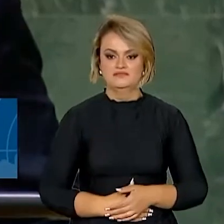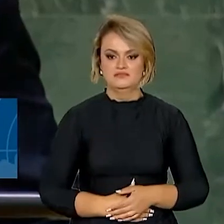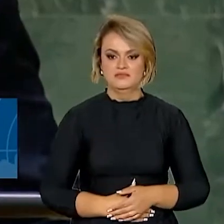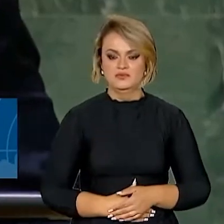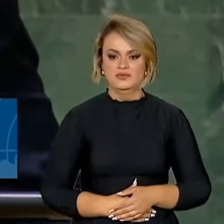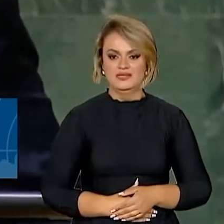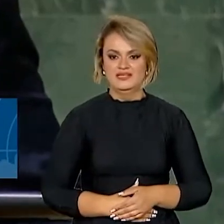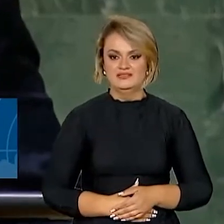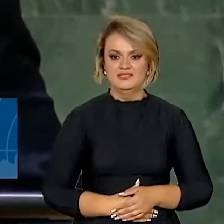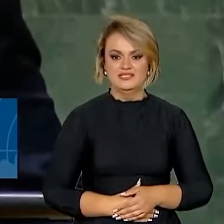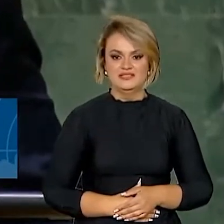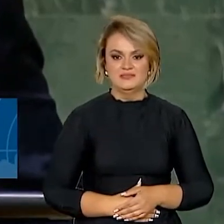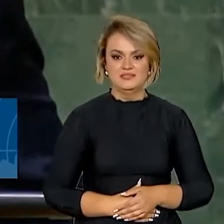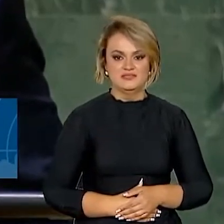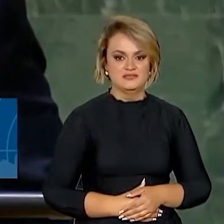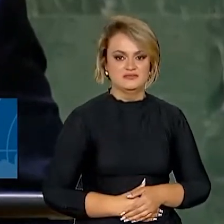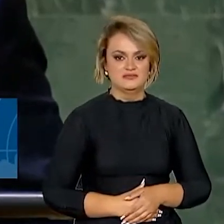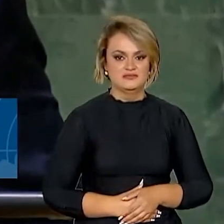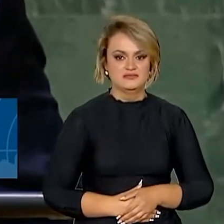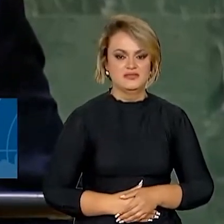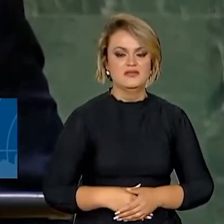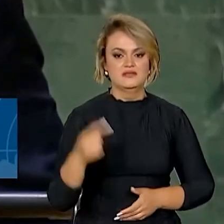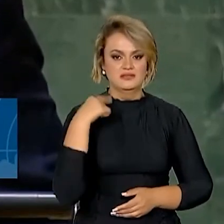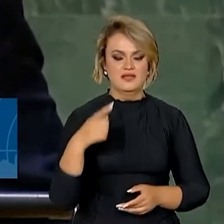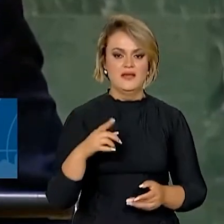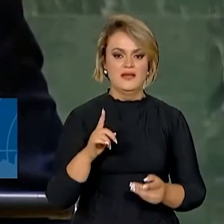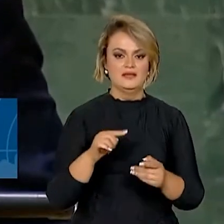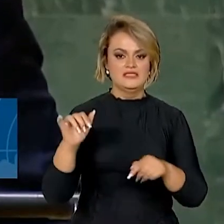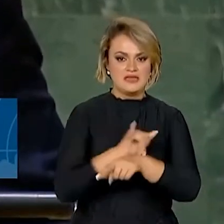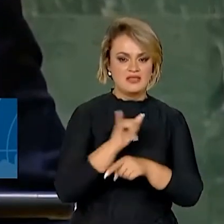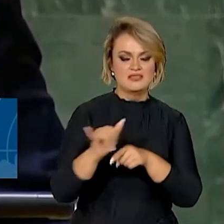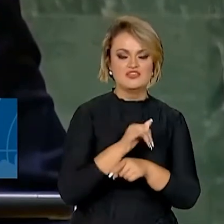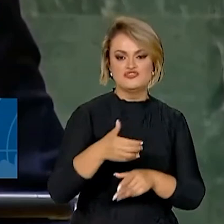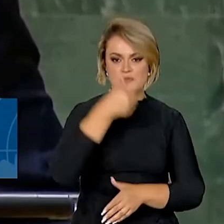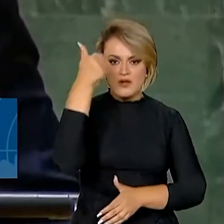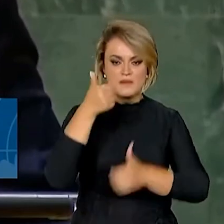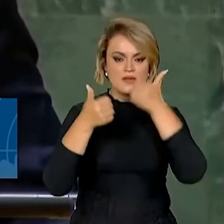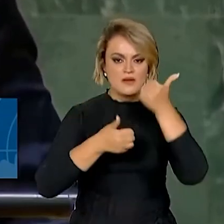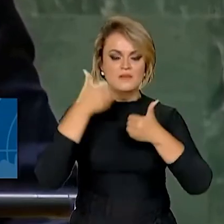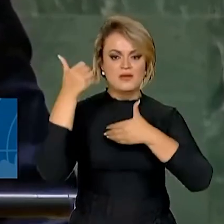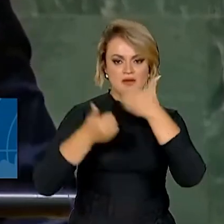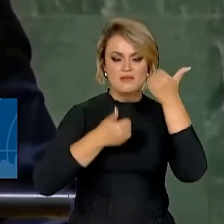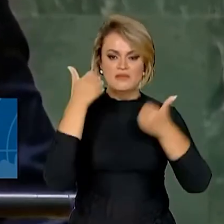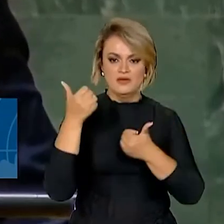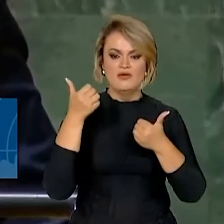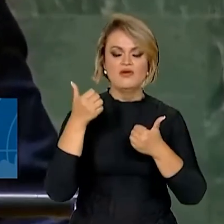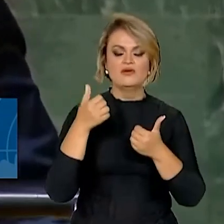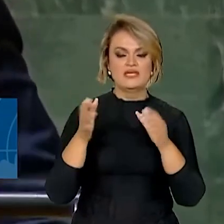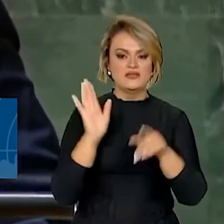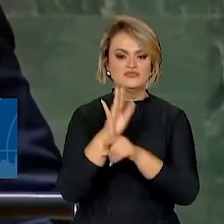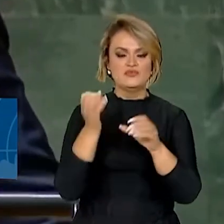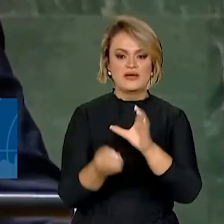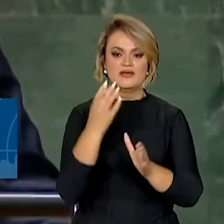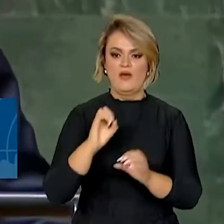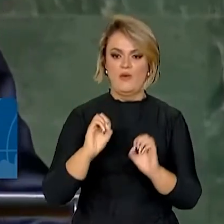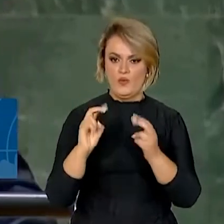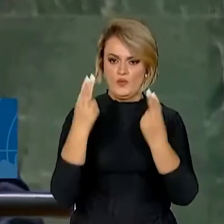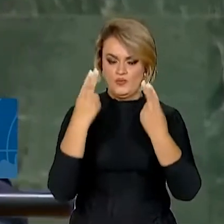Precisamos resgatar as melhores tradições humanistas que inspiraram a criação da